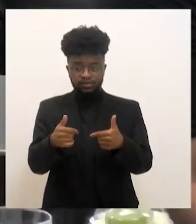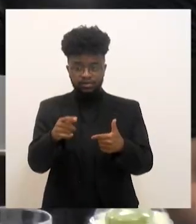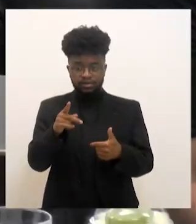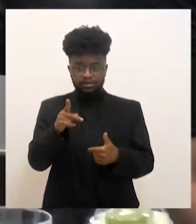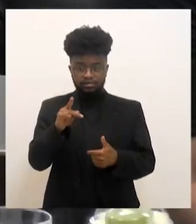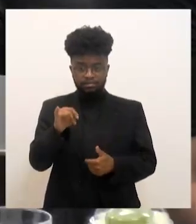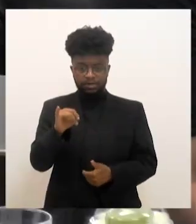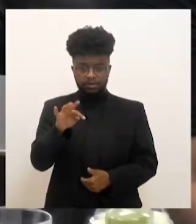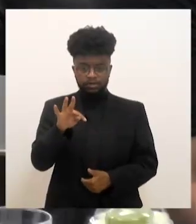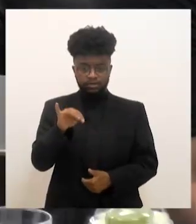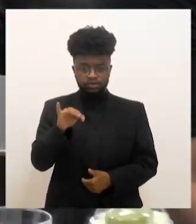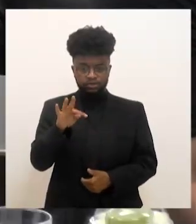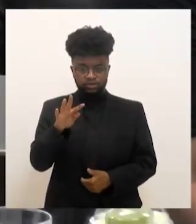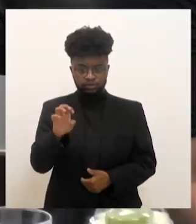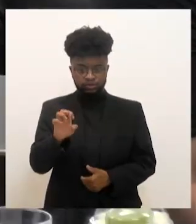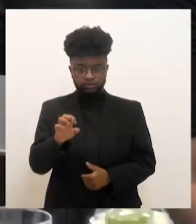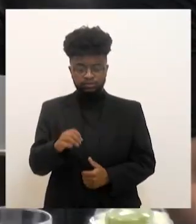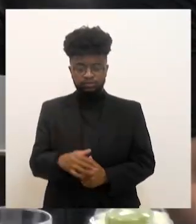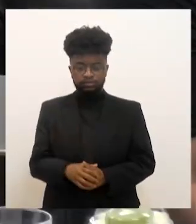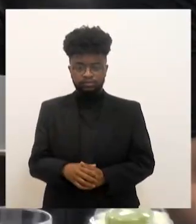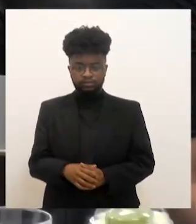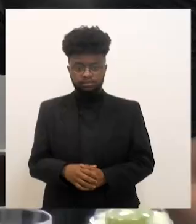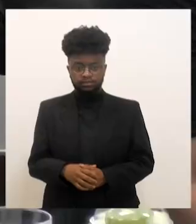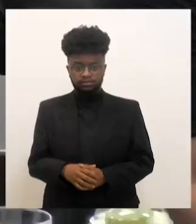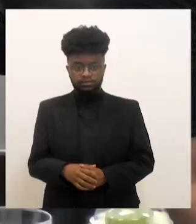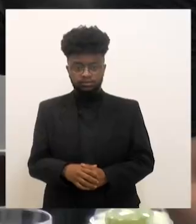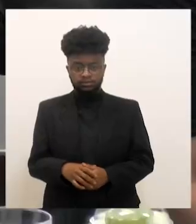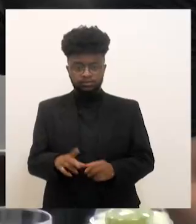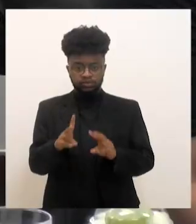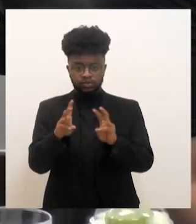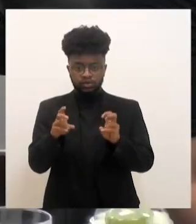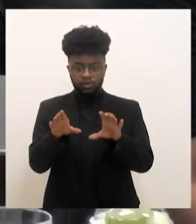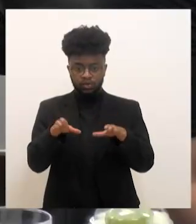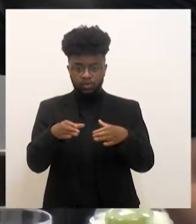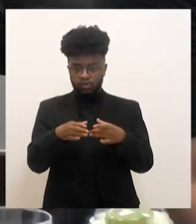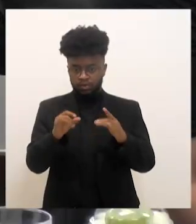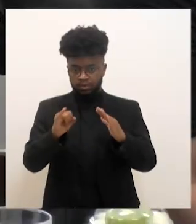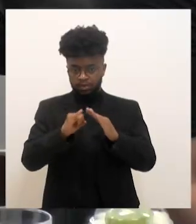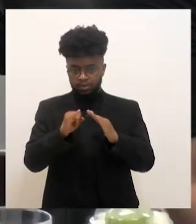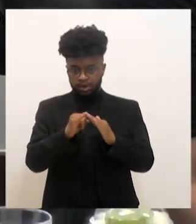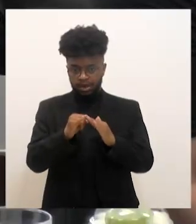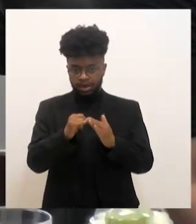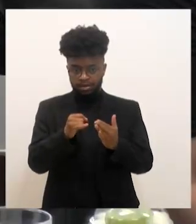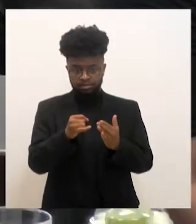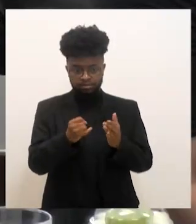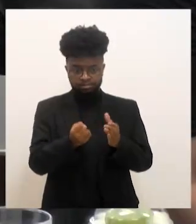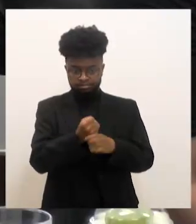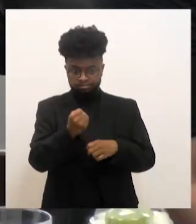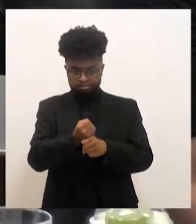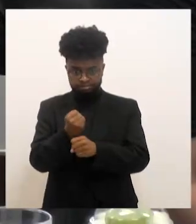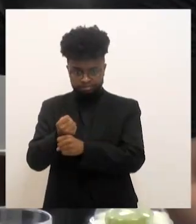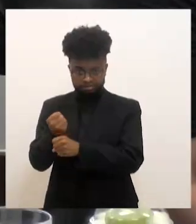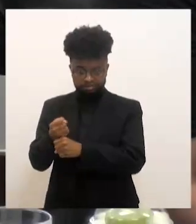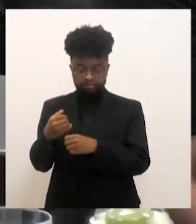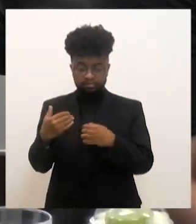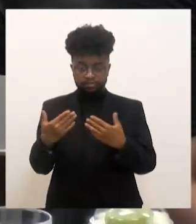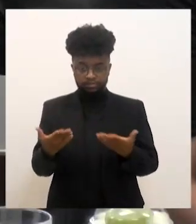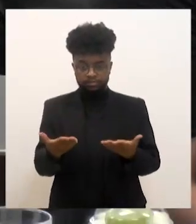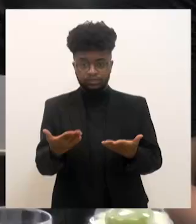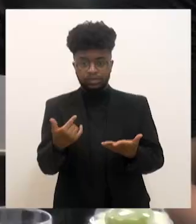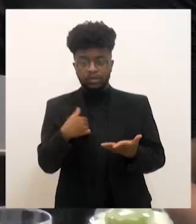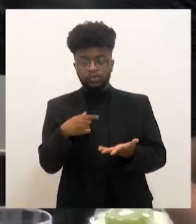apetite da especulação imobiliária. Então, eu fico sempre